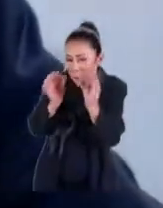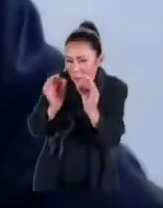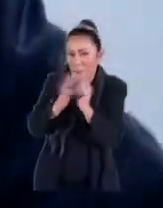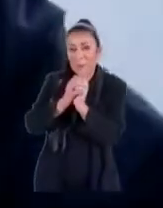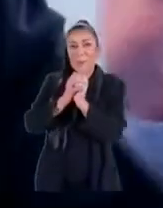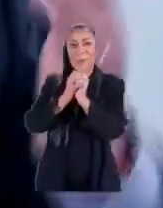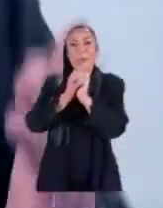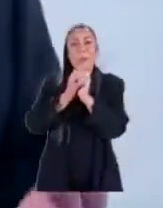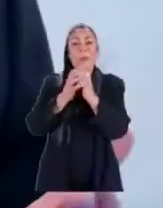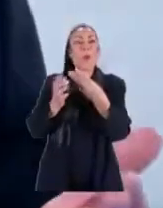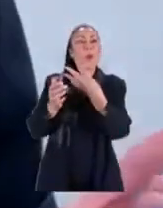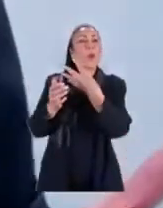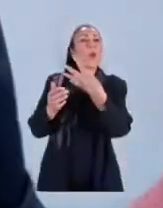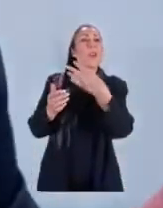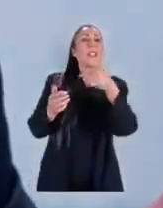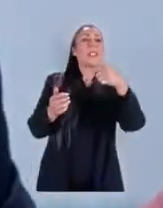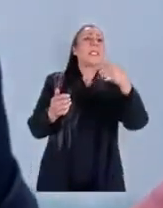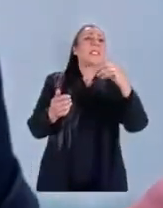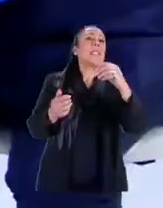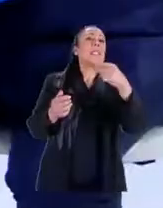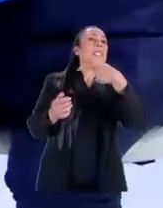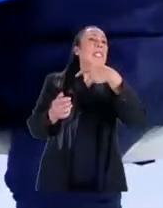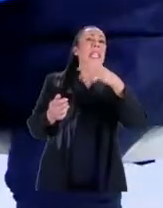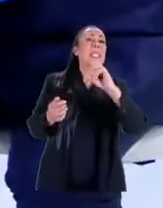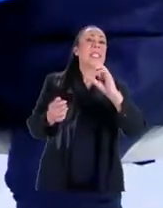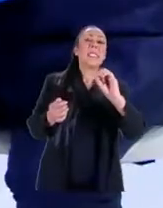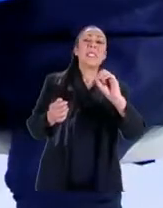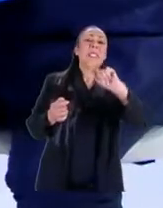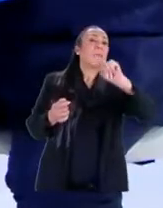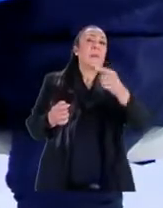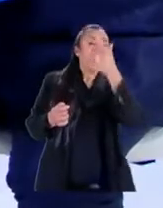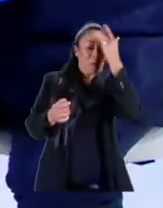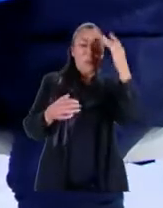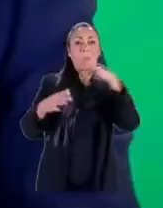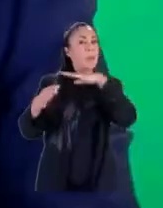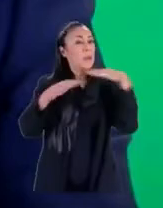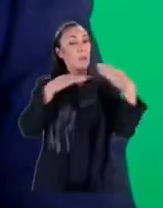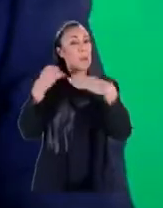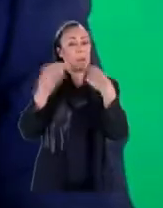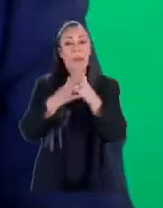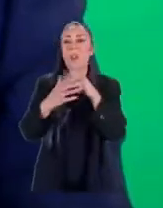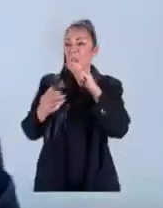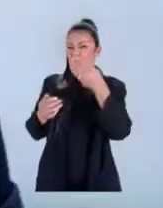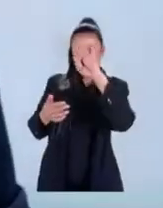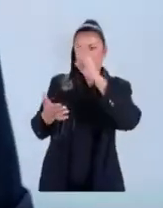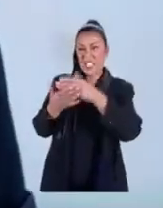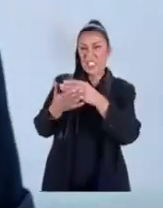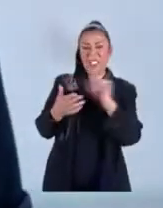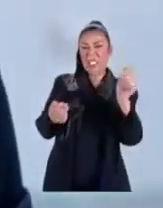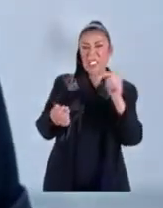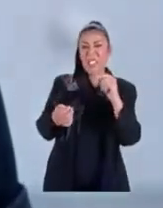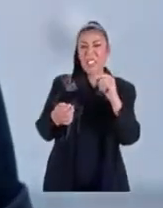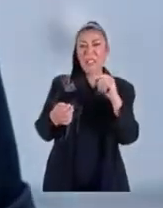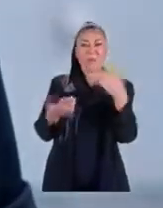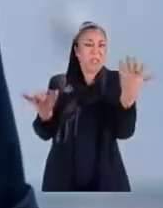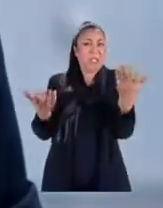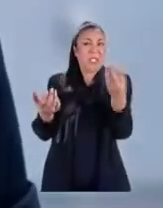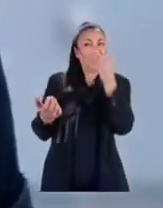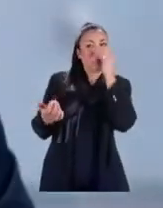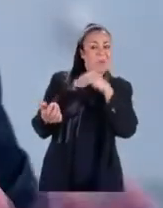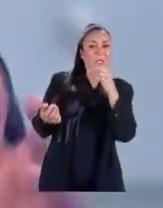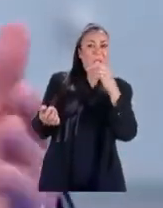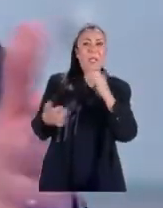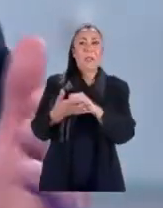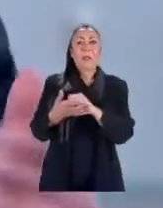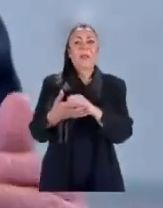por quase 700 mil pessoas que morreram. Porra, você acha que ele foi bruto nisso? É bruto. Bruto, eu digo ignorante.